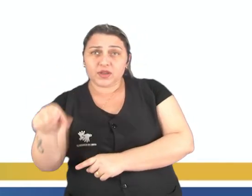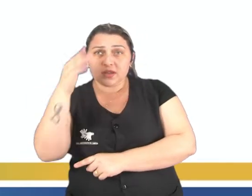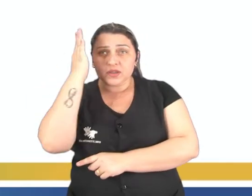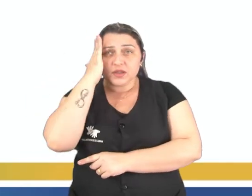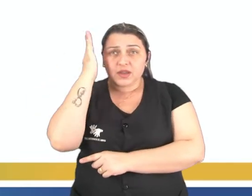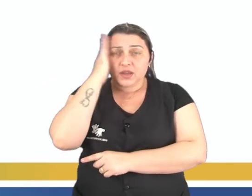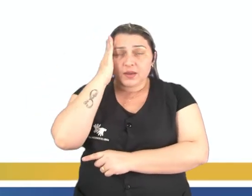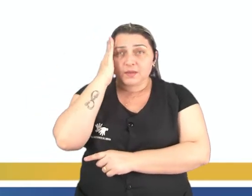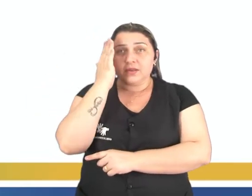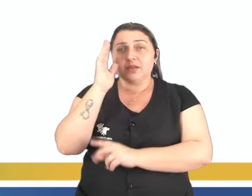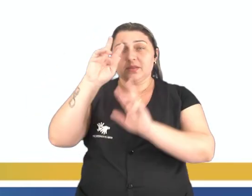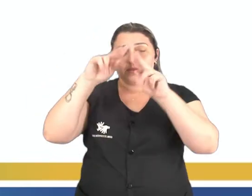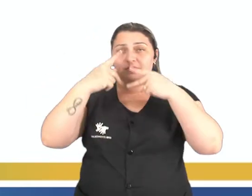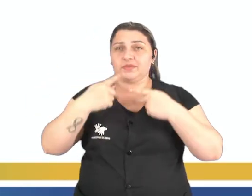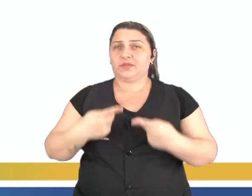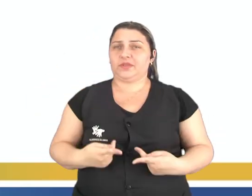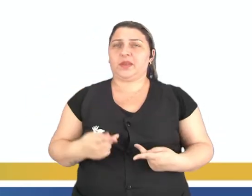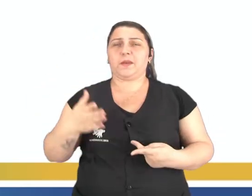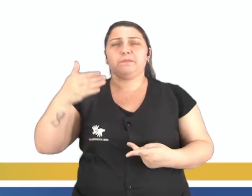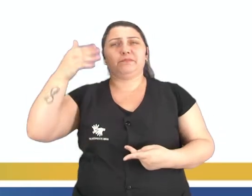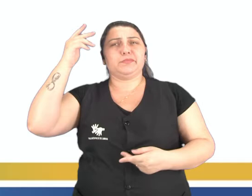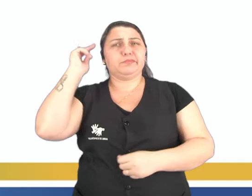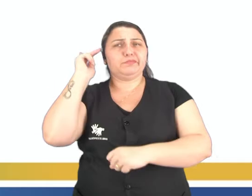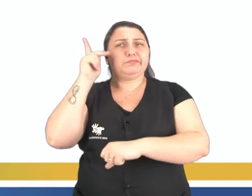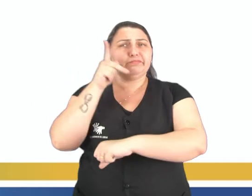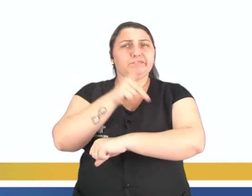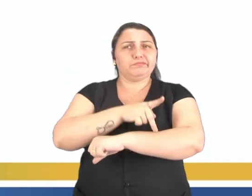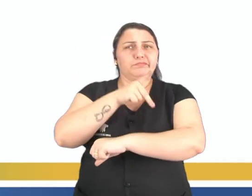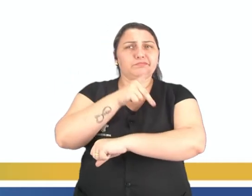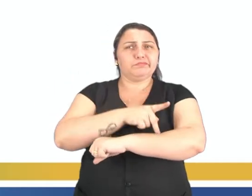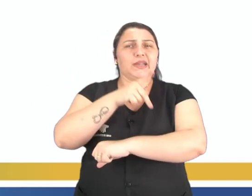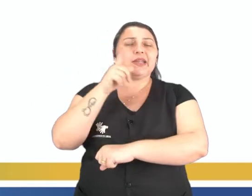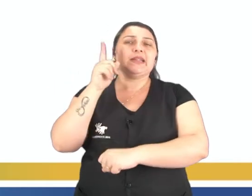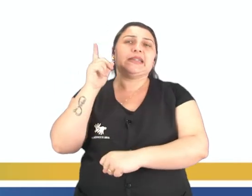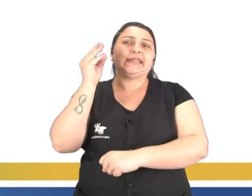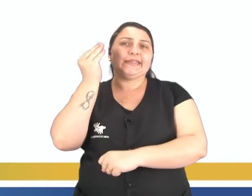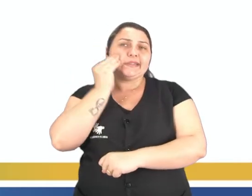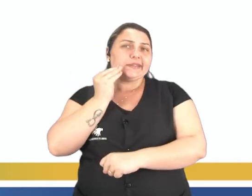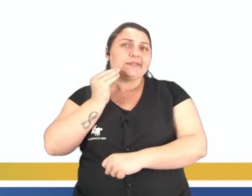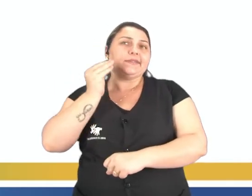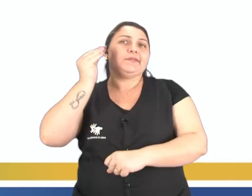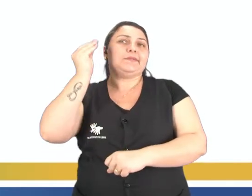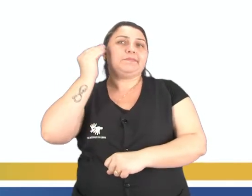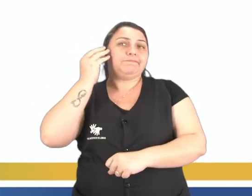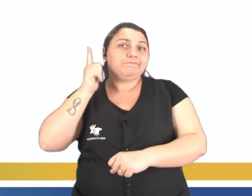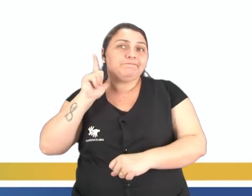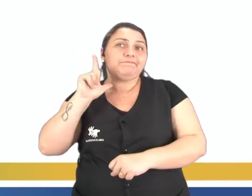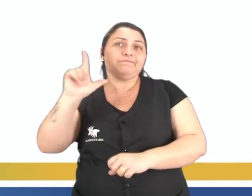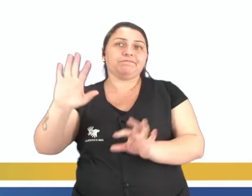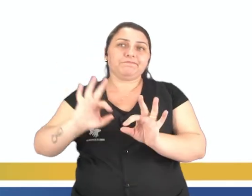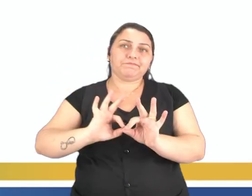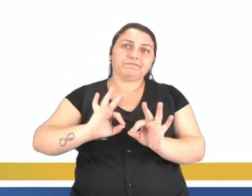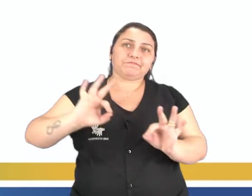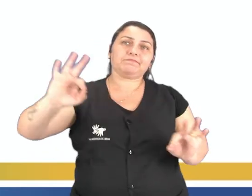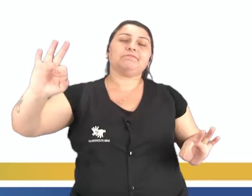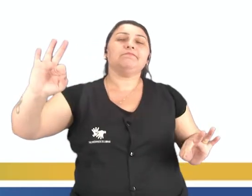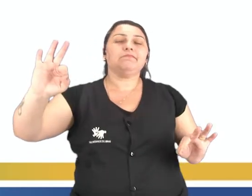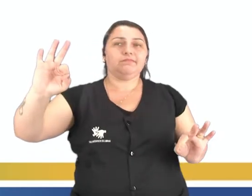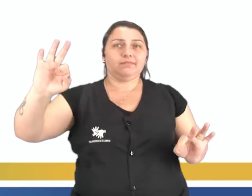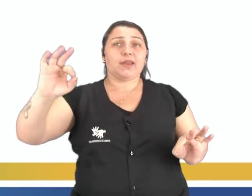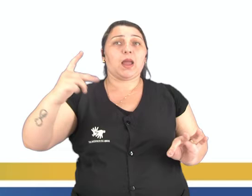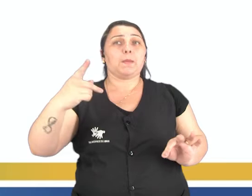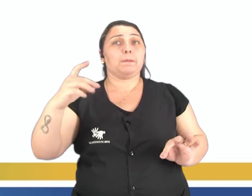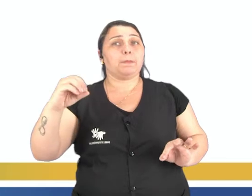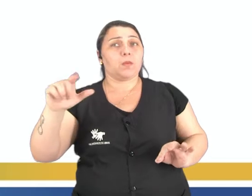o ser humano, desde a pré-história, tentou encontrar meios para utilizar para medir as coisas, não é? Uma delas foi